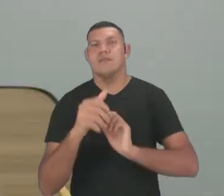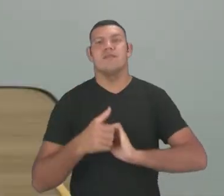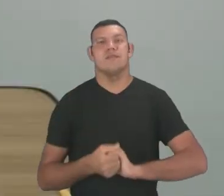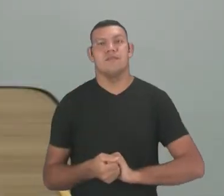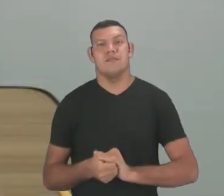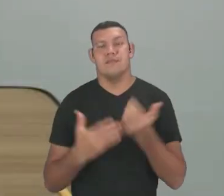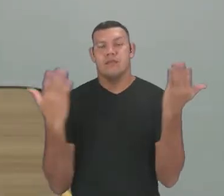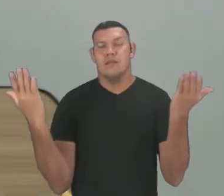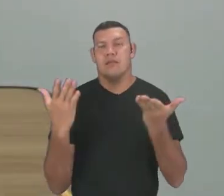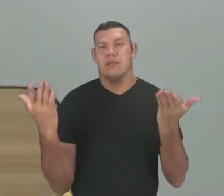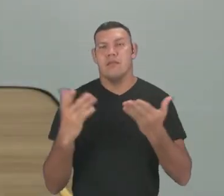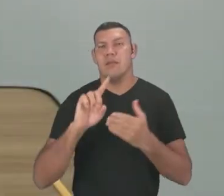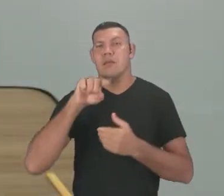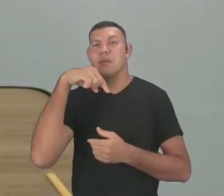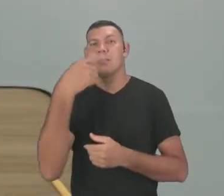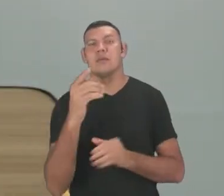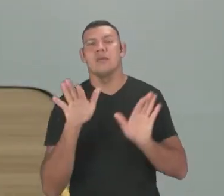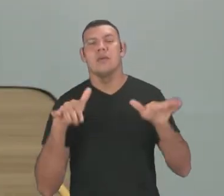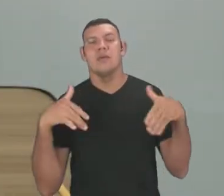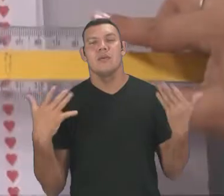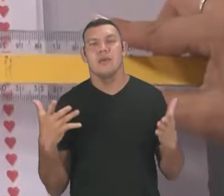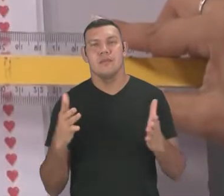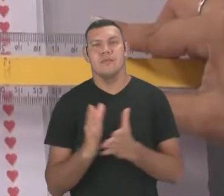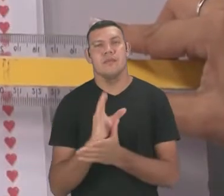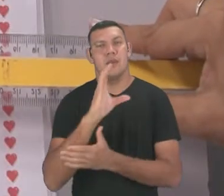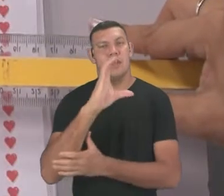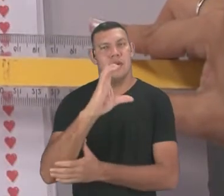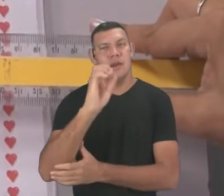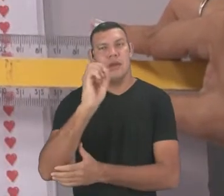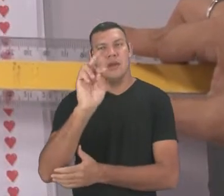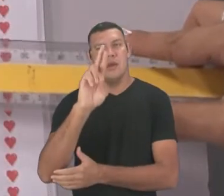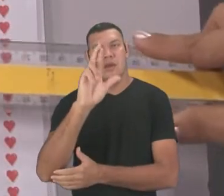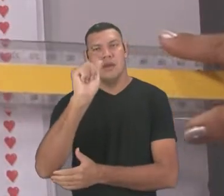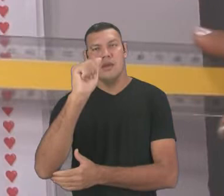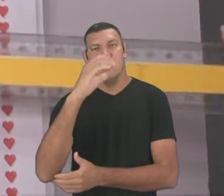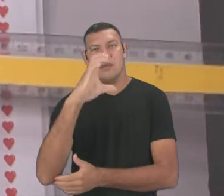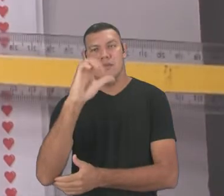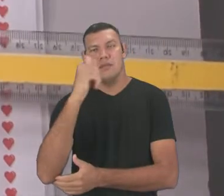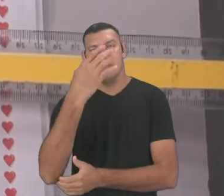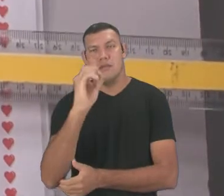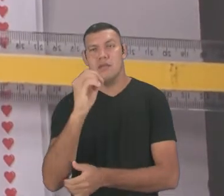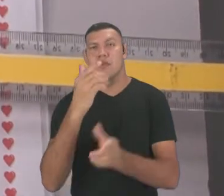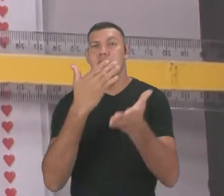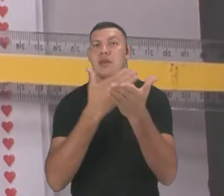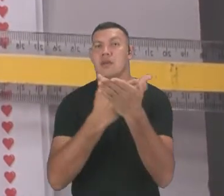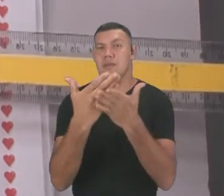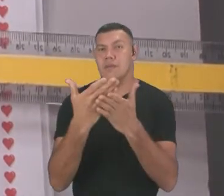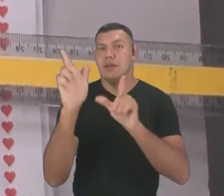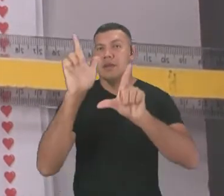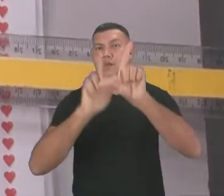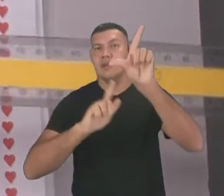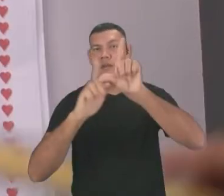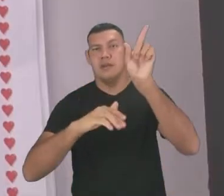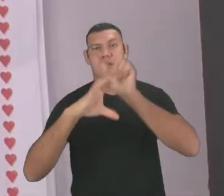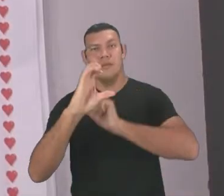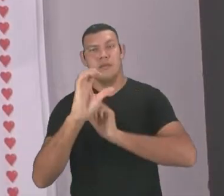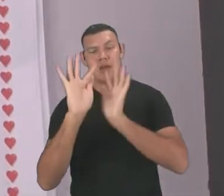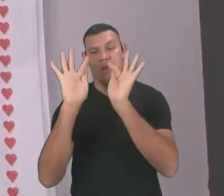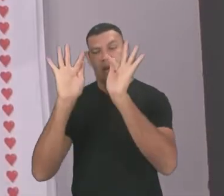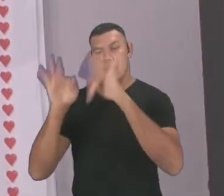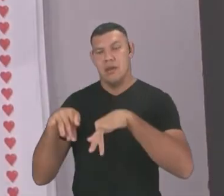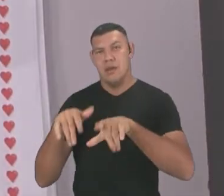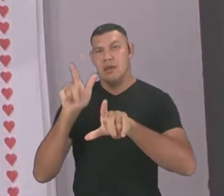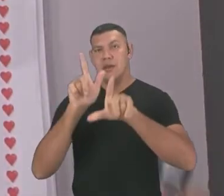e a próxima palavra cor são inicia com a letra c e termina com a letra o